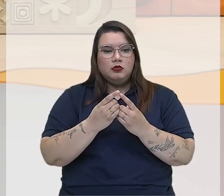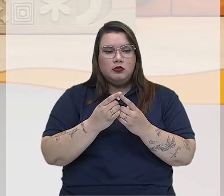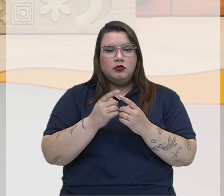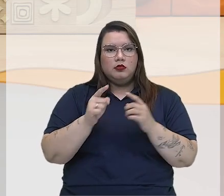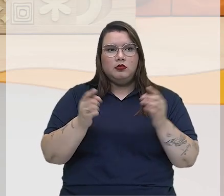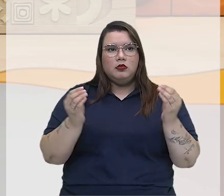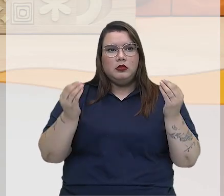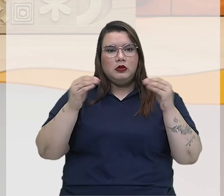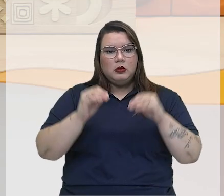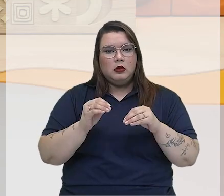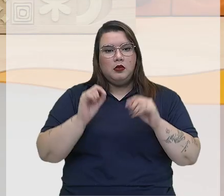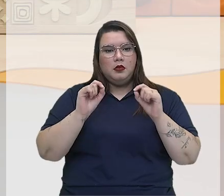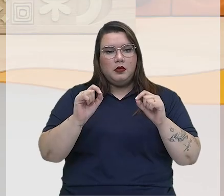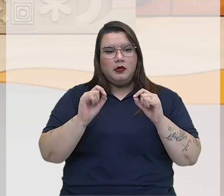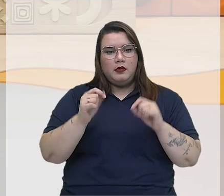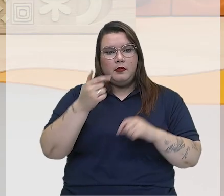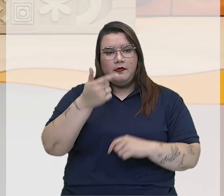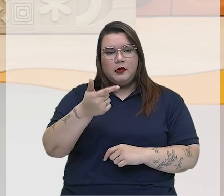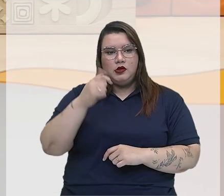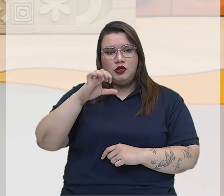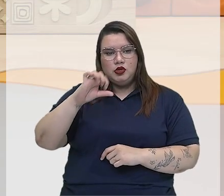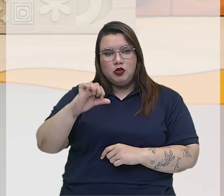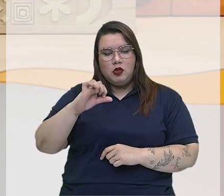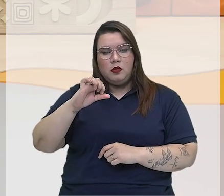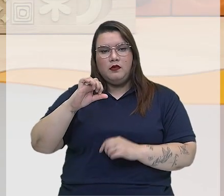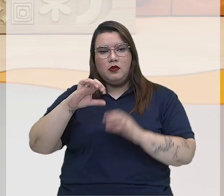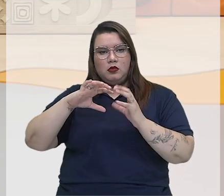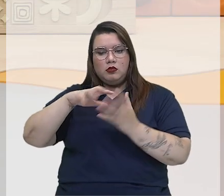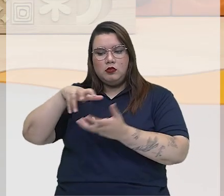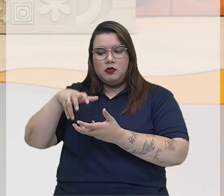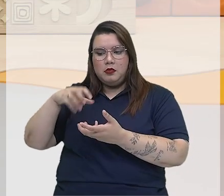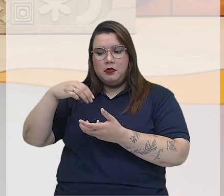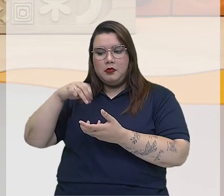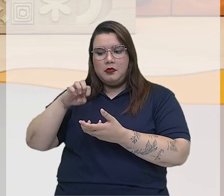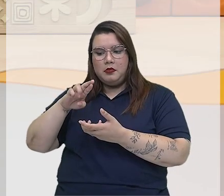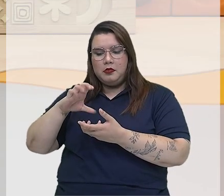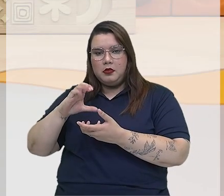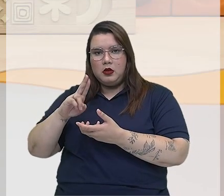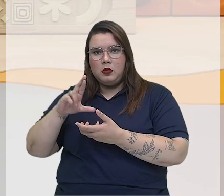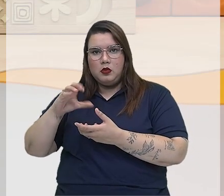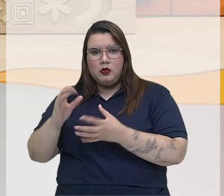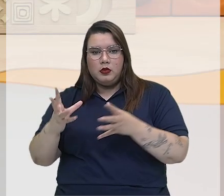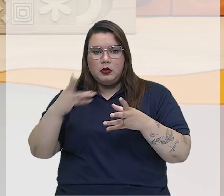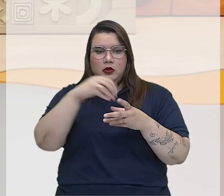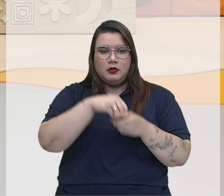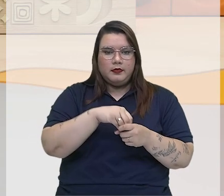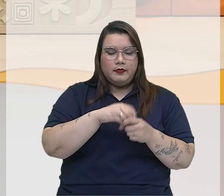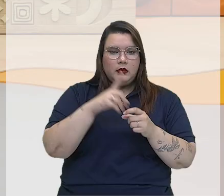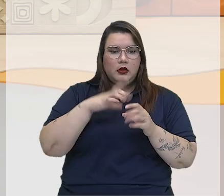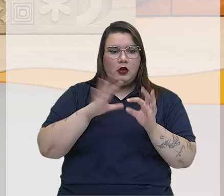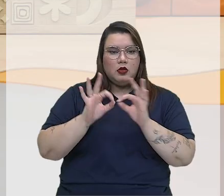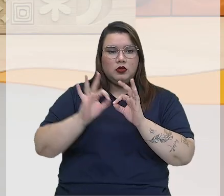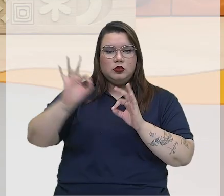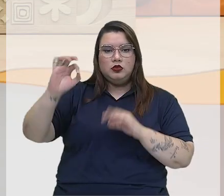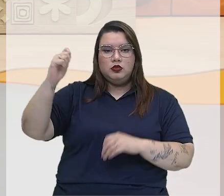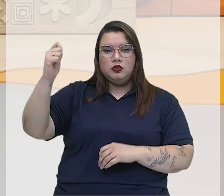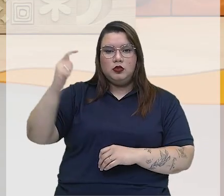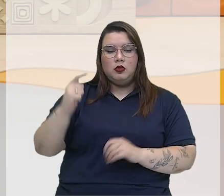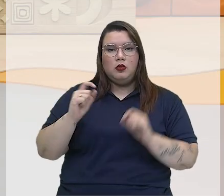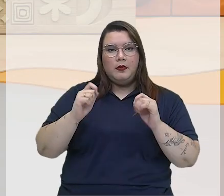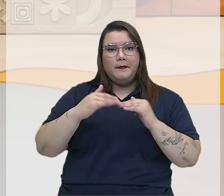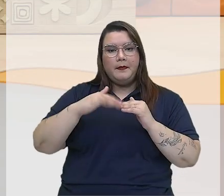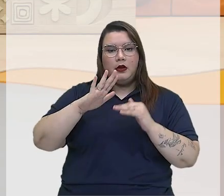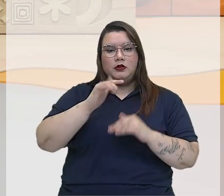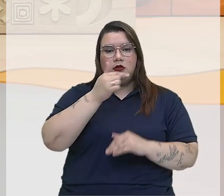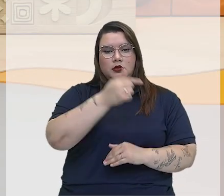medida, caberiam 29 Mercúrios dentro de Júpiter. E ele está distante do